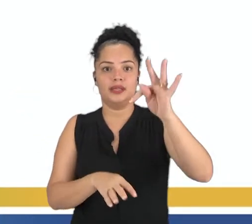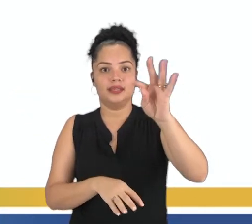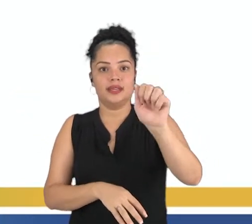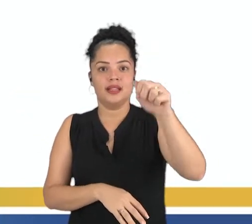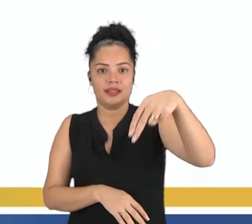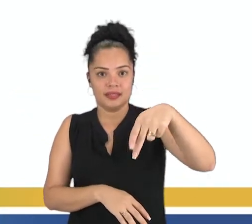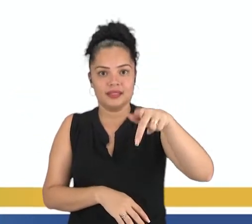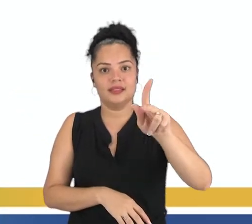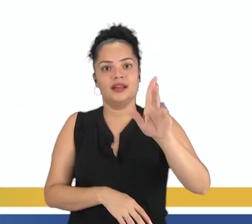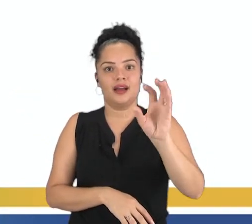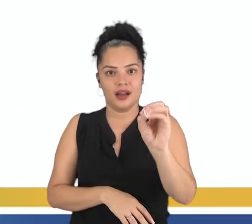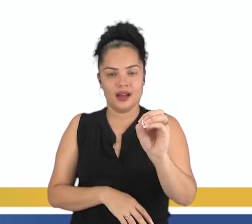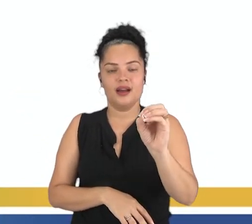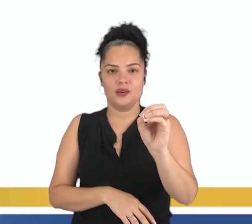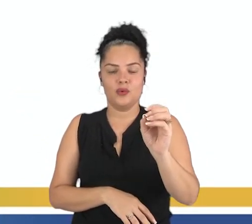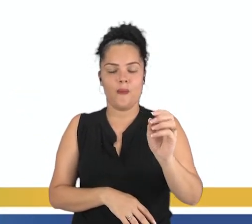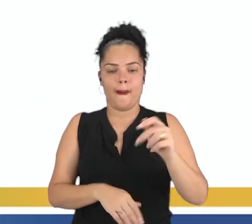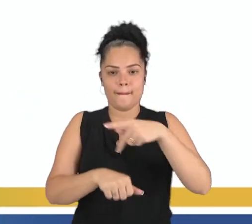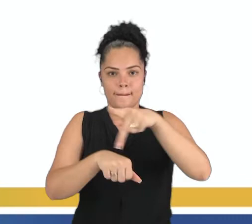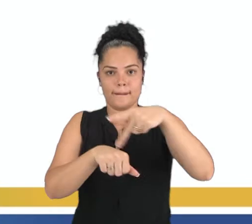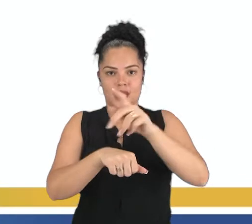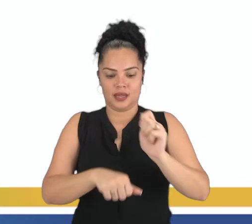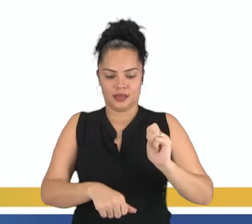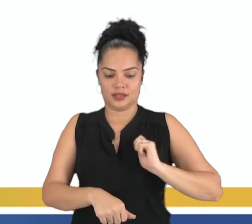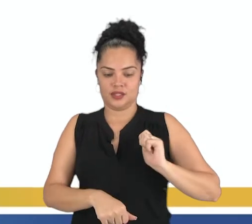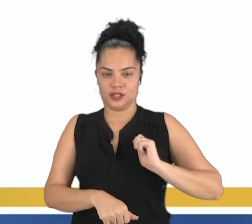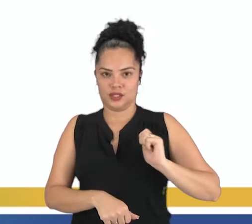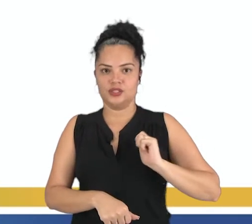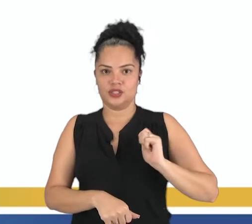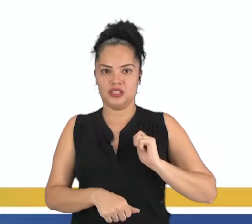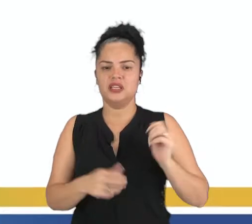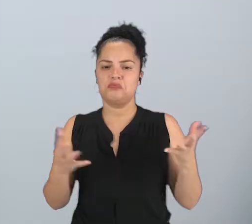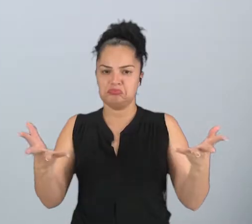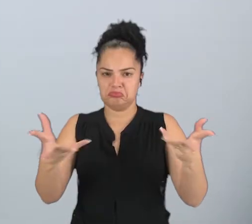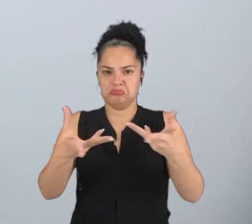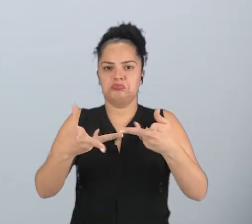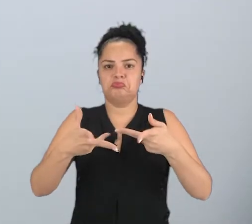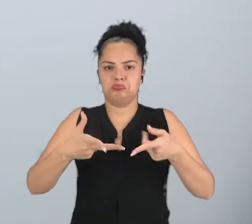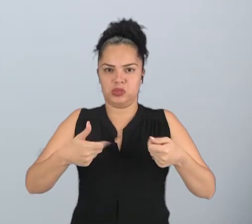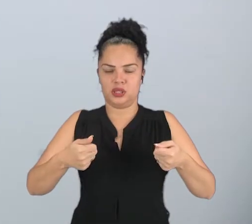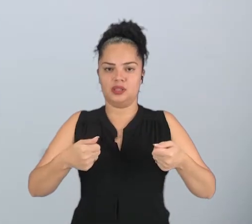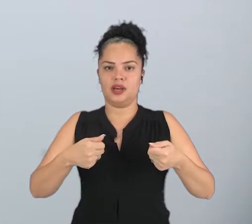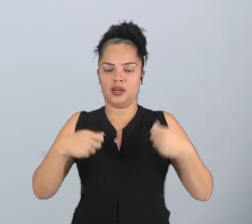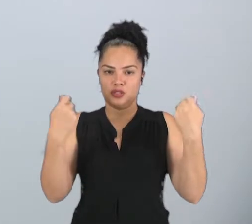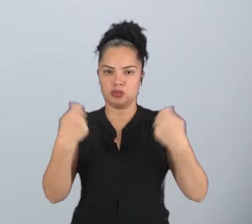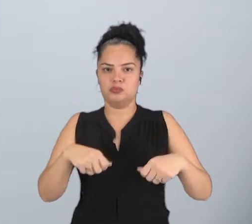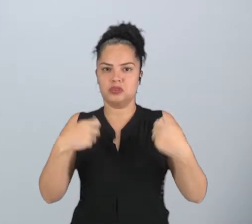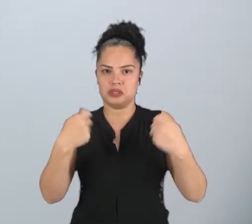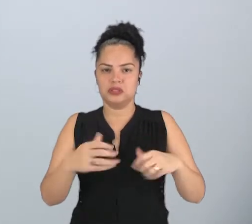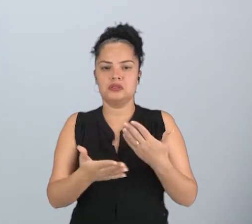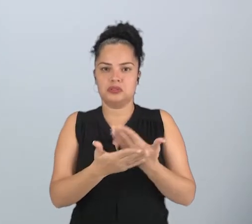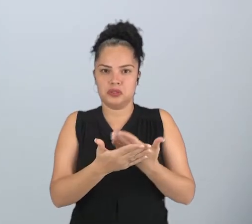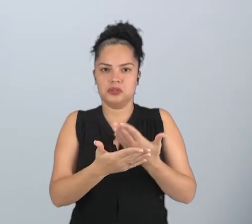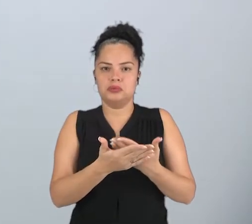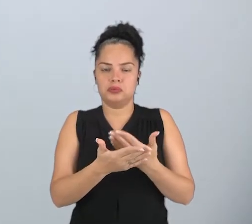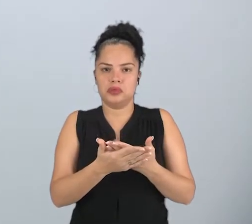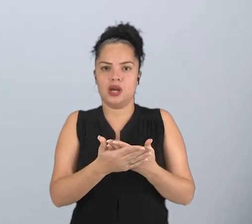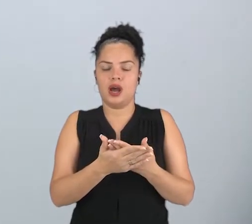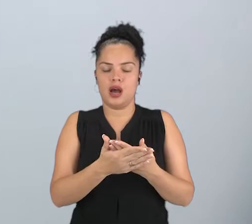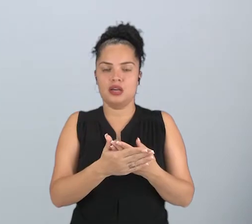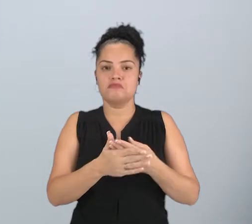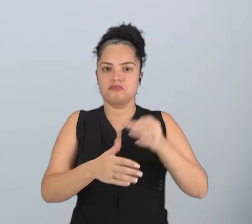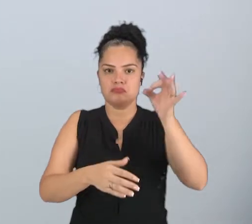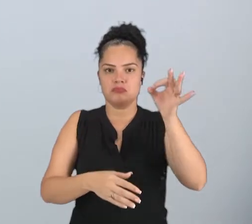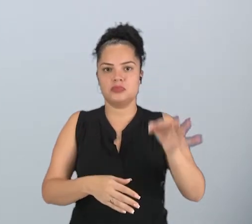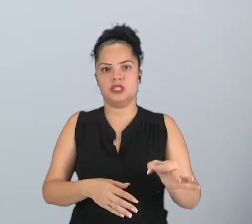Argentina e no Uruguai. São danças que requerem uma habilidade, obviamente, um estudo, tem passos específicos, mas